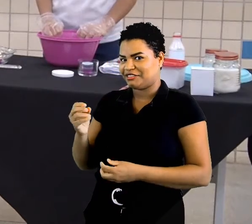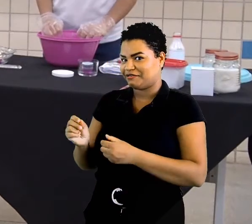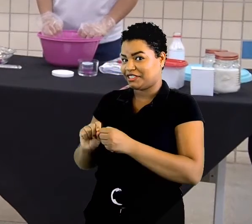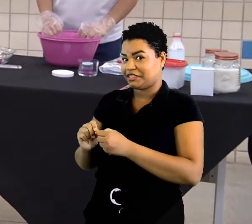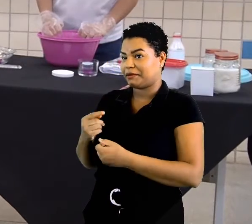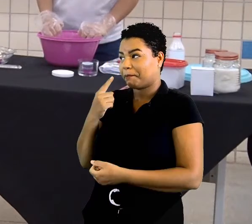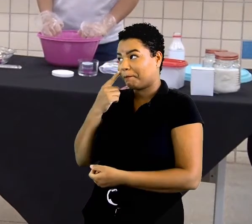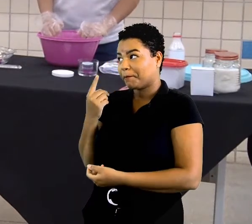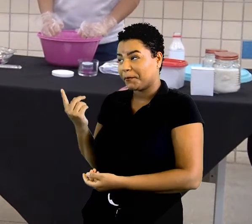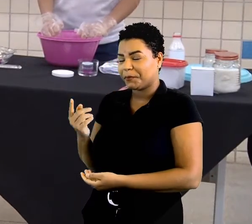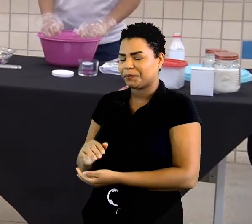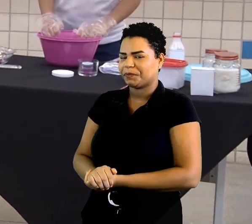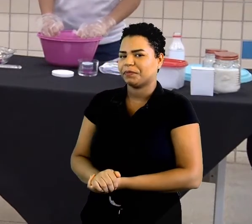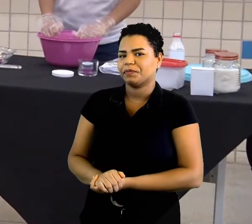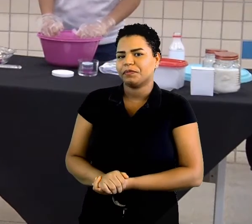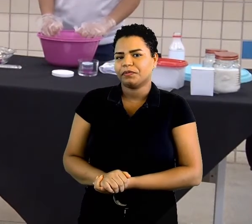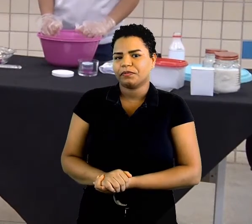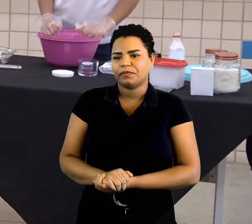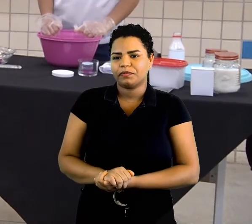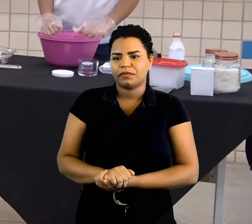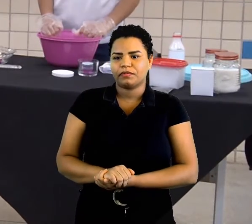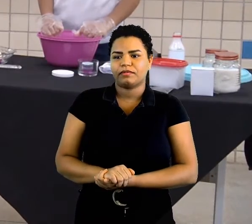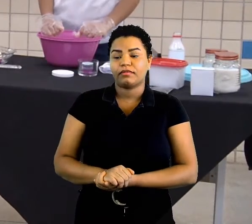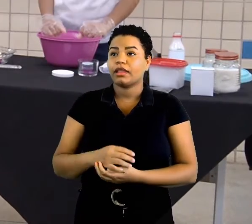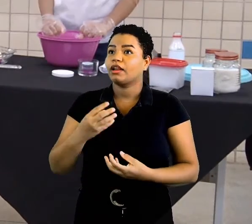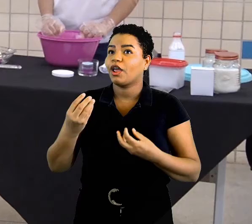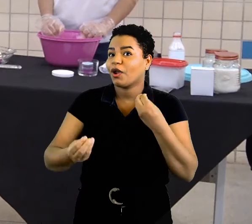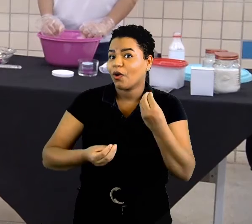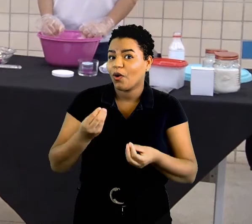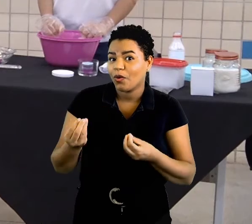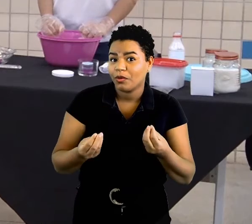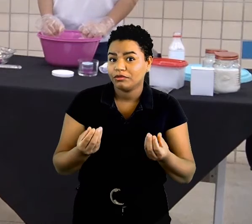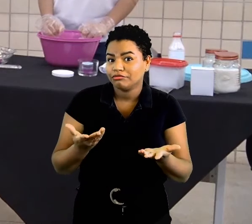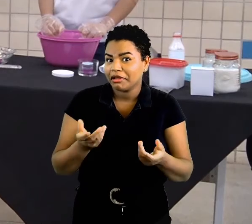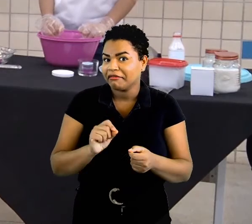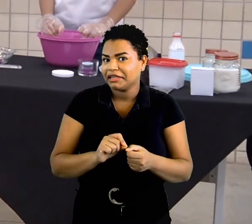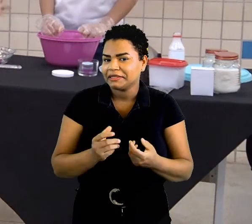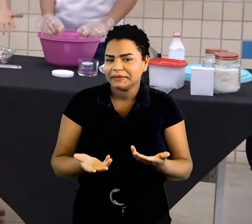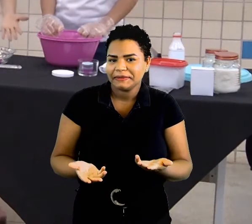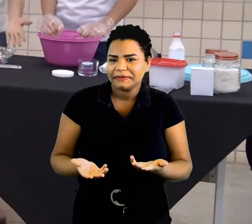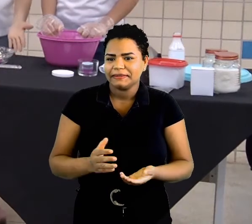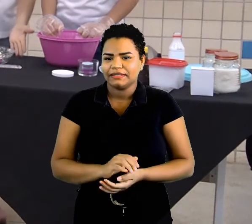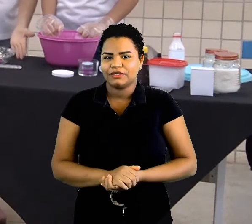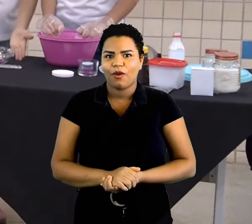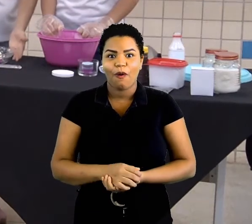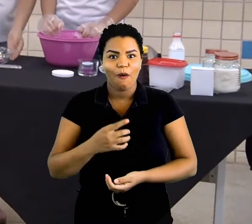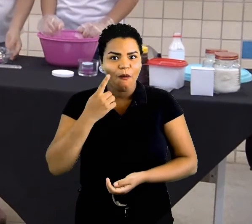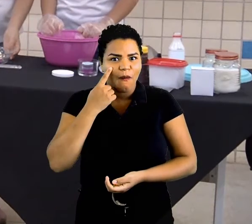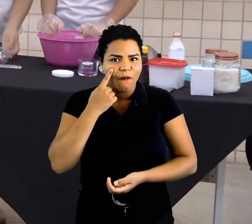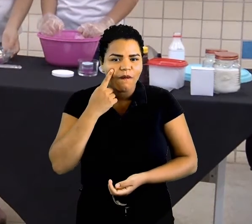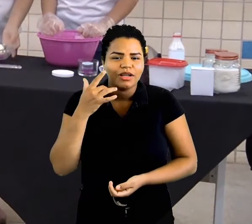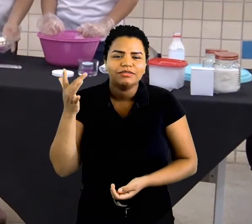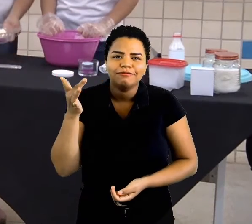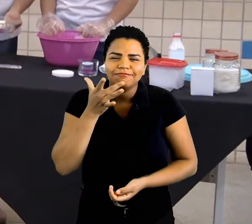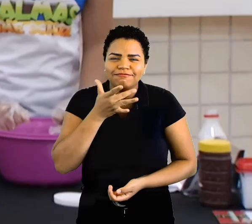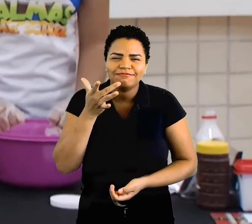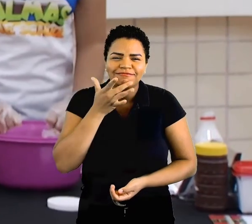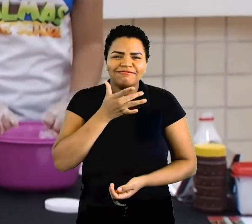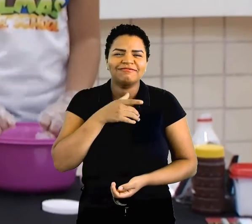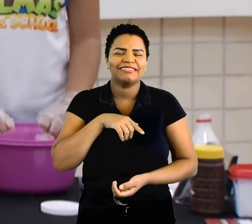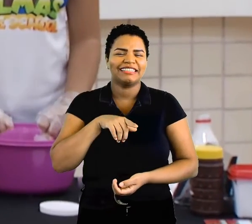Laís, como que você está aí, Laís? Olha só. Gente, que delícia! Ela já chegou aqui